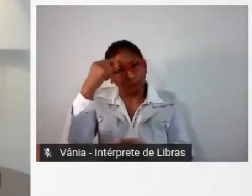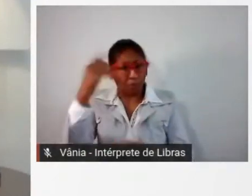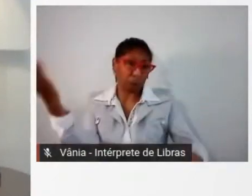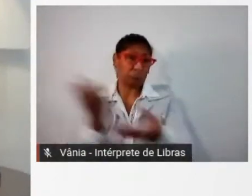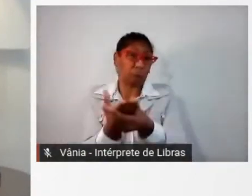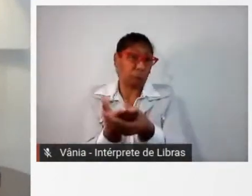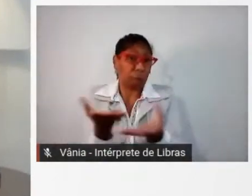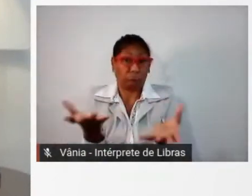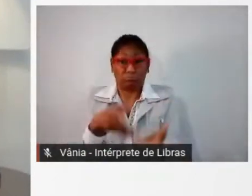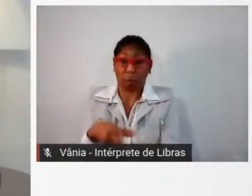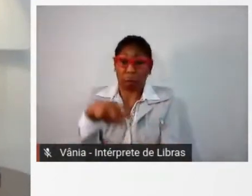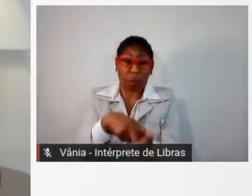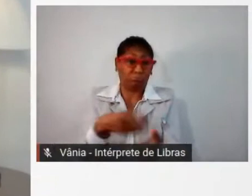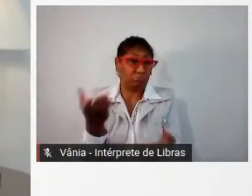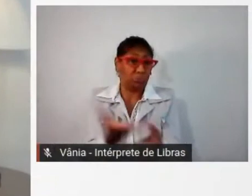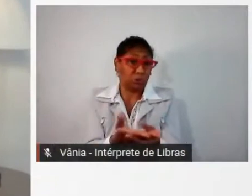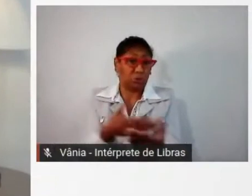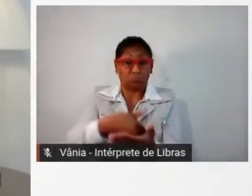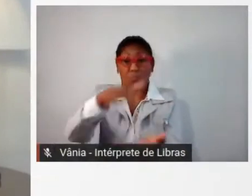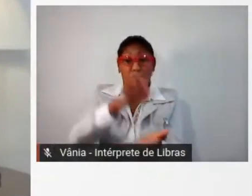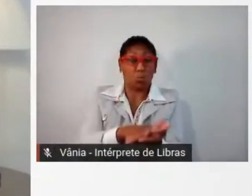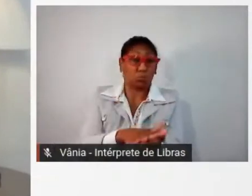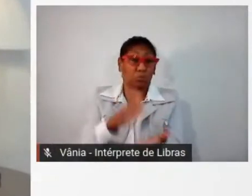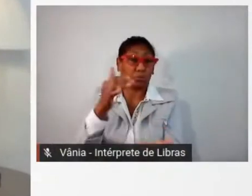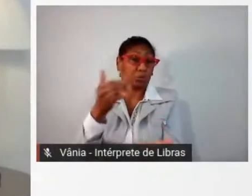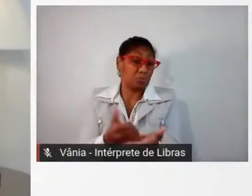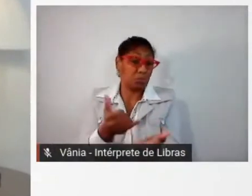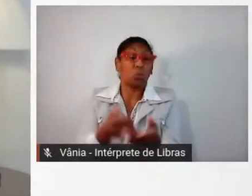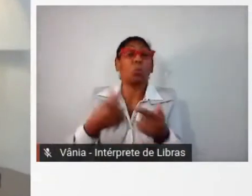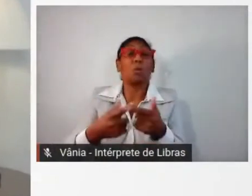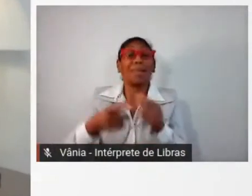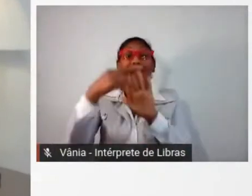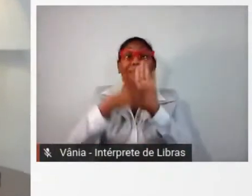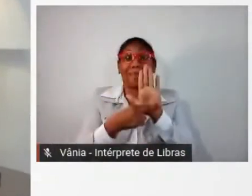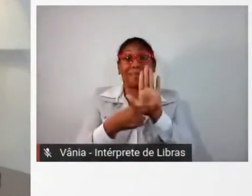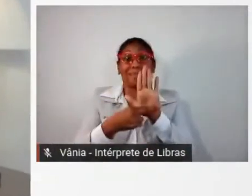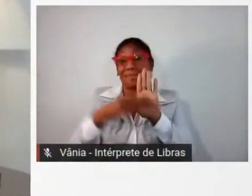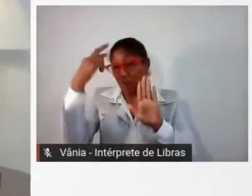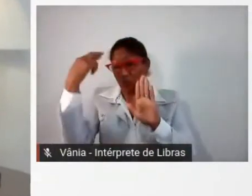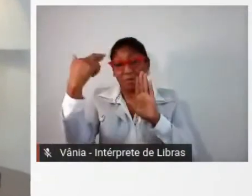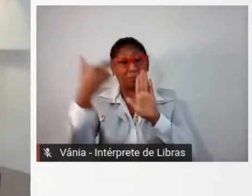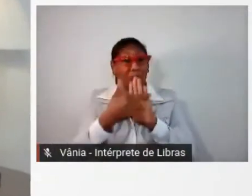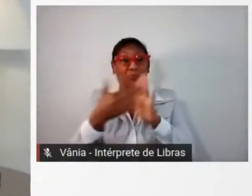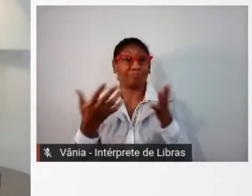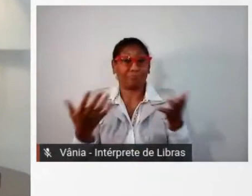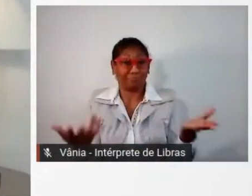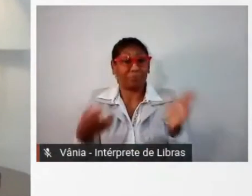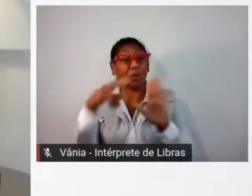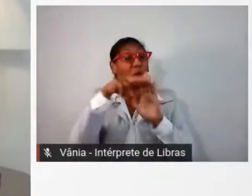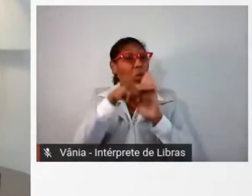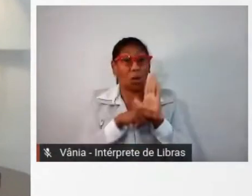há punição aos casos flagrantes de desrespeito à legislação e às normas